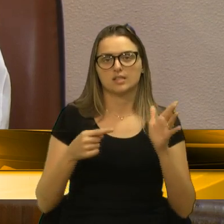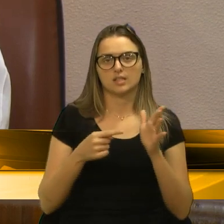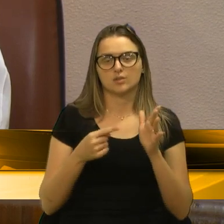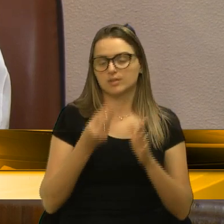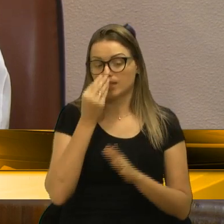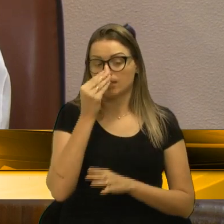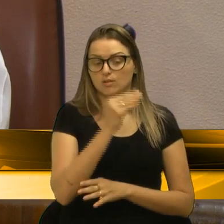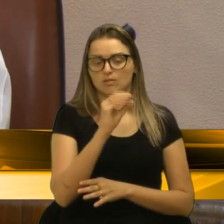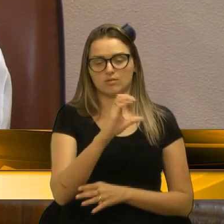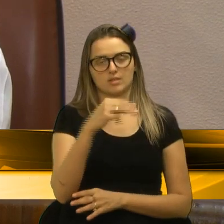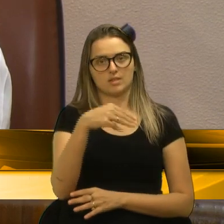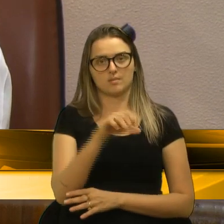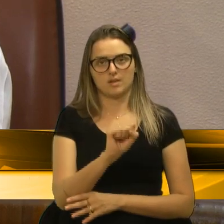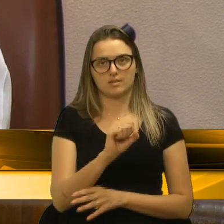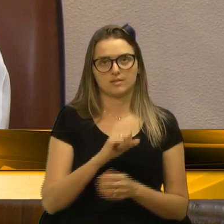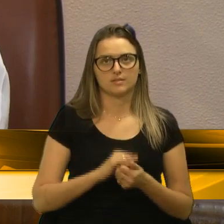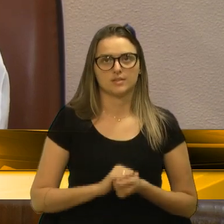CMS,